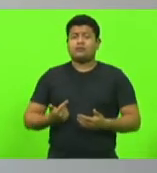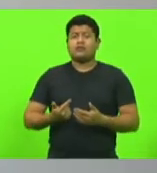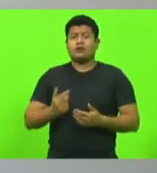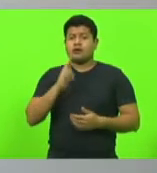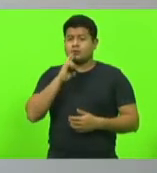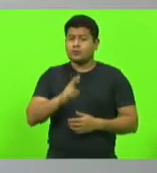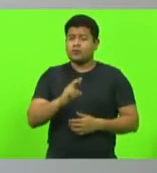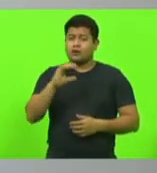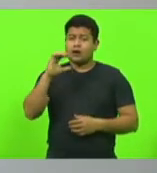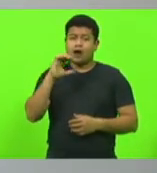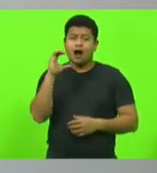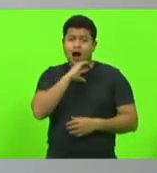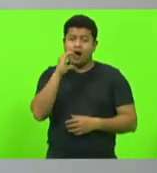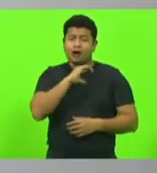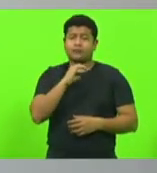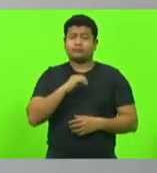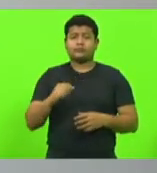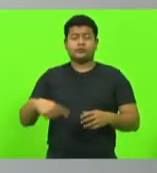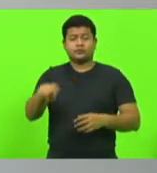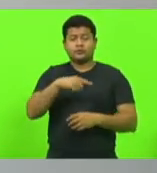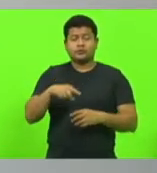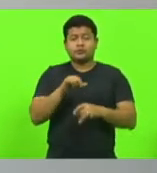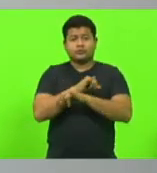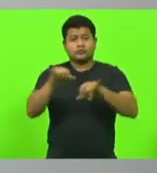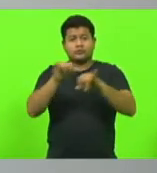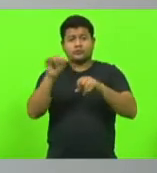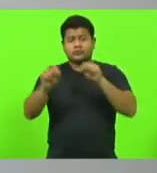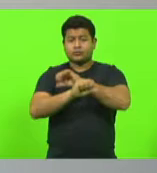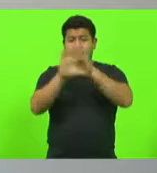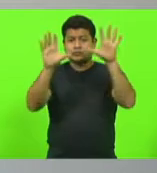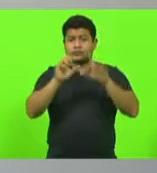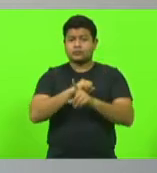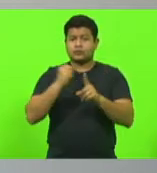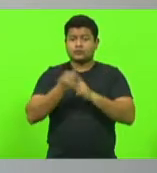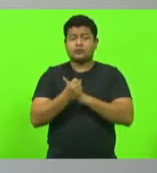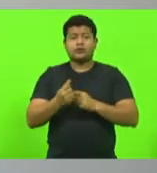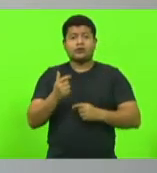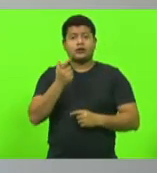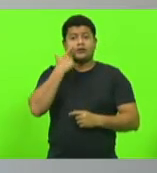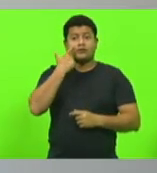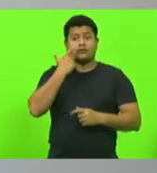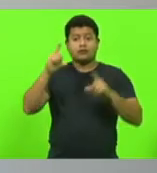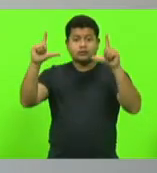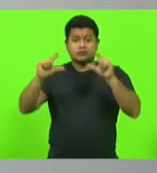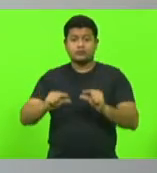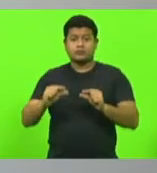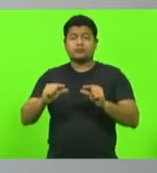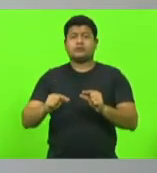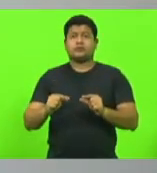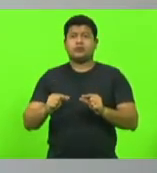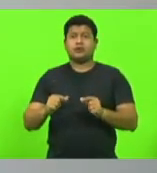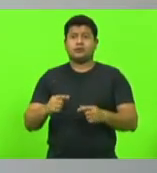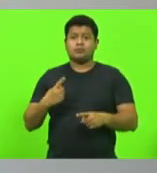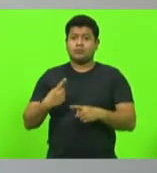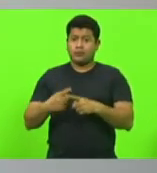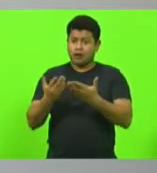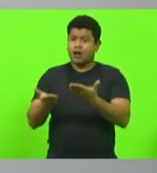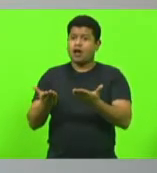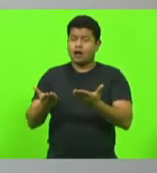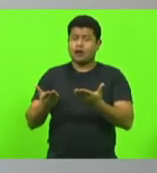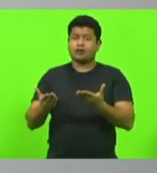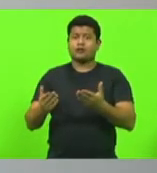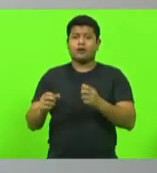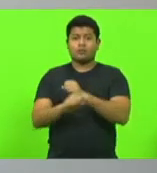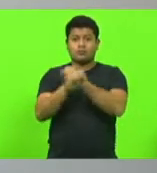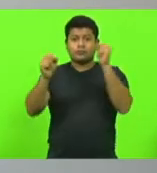estar respaldando também a sociedade e, assim, a gente buscar reduzir esse valor. Esse valor não dá mais, ele é abusivo. As pessoas que ganham